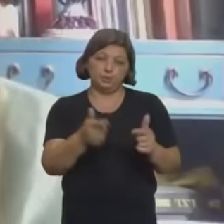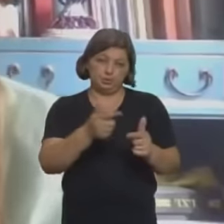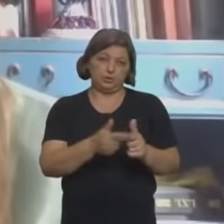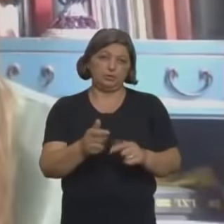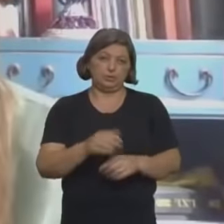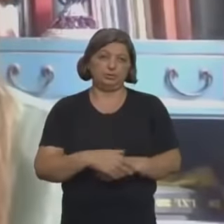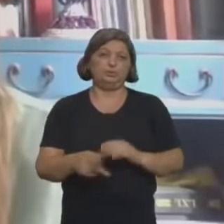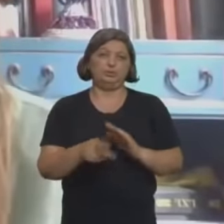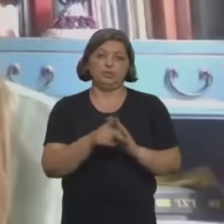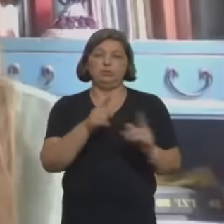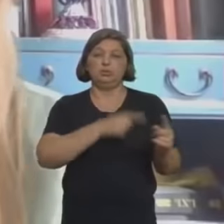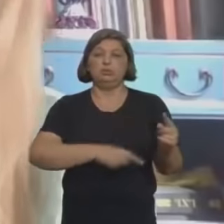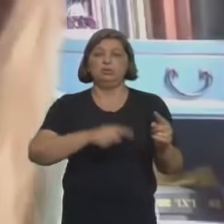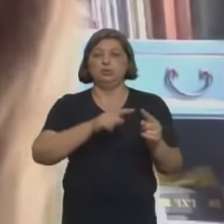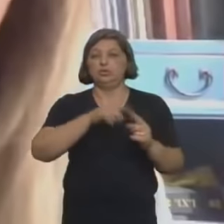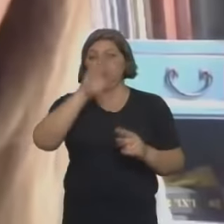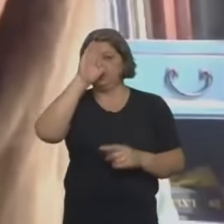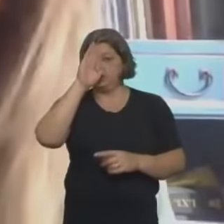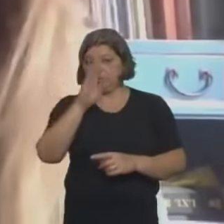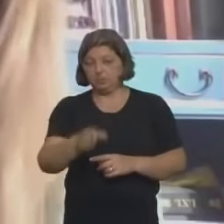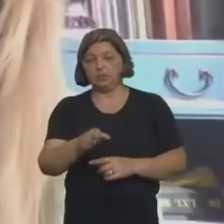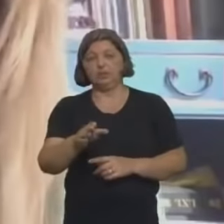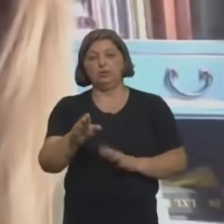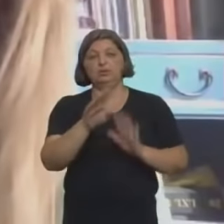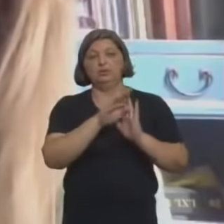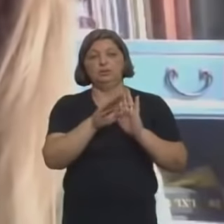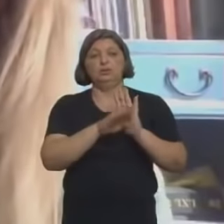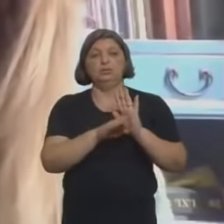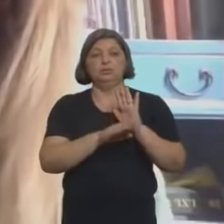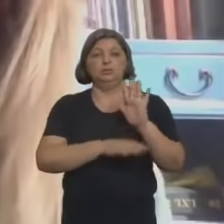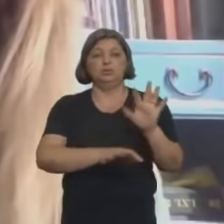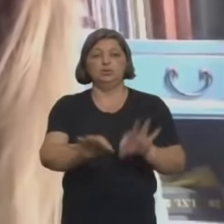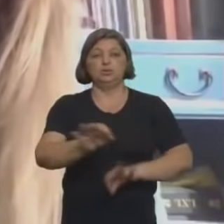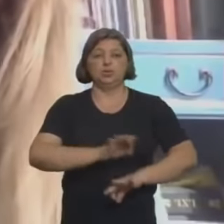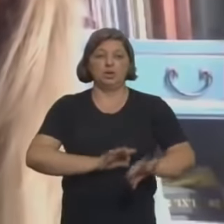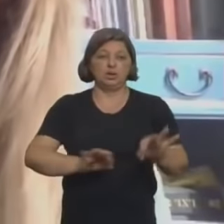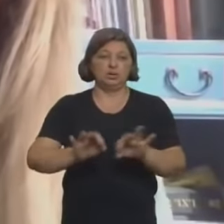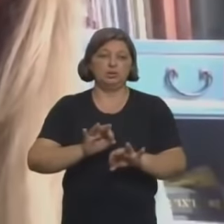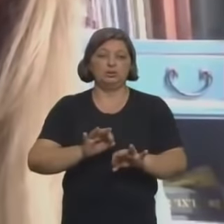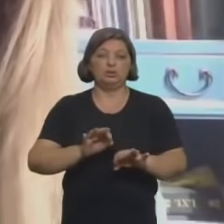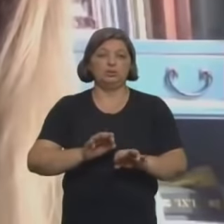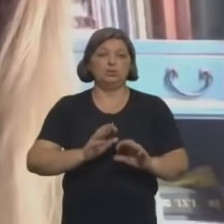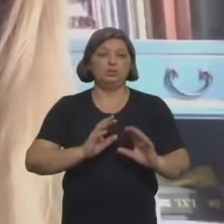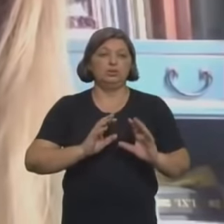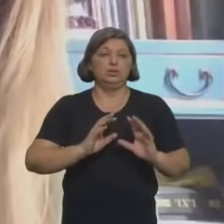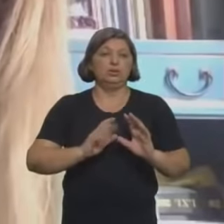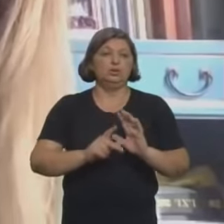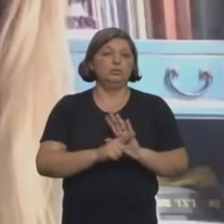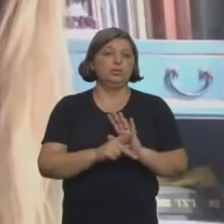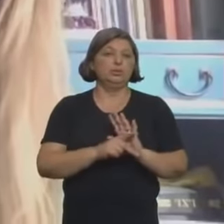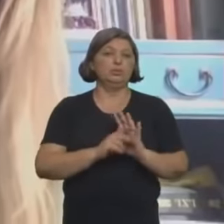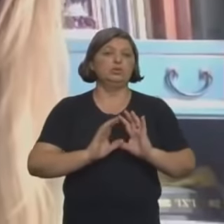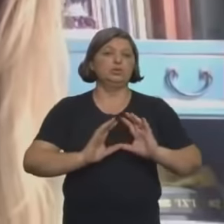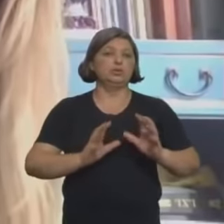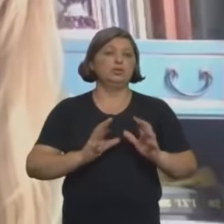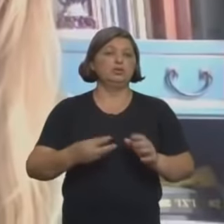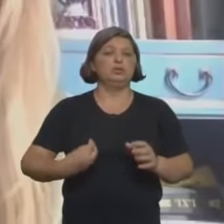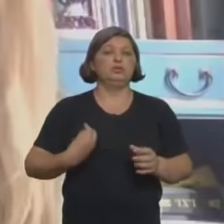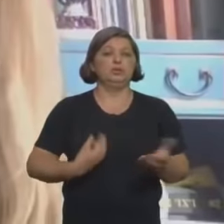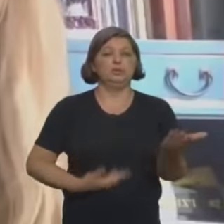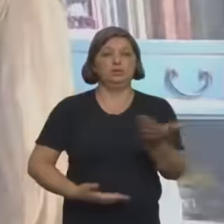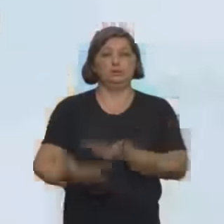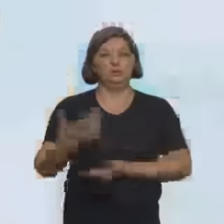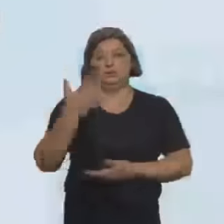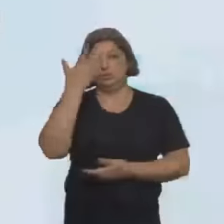de convivência. Eu não sei se vocês vão compartilhar os slides que eu compartilhei com vocês para a gente